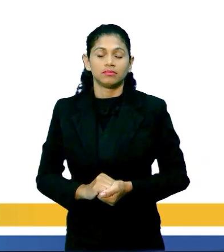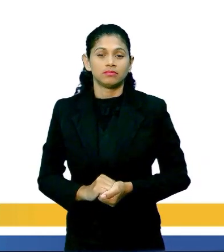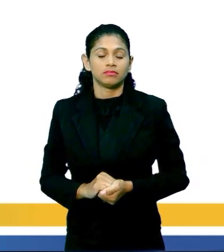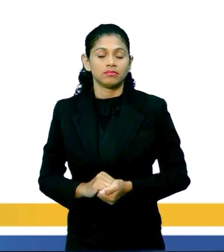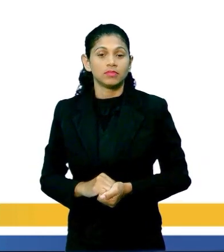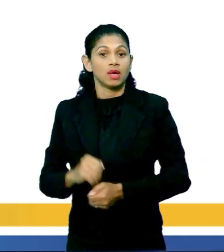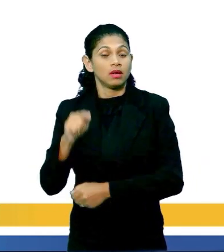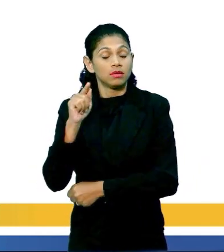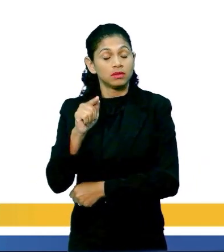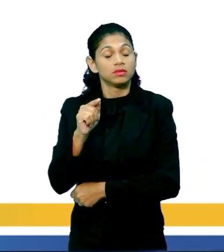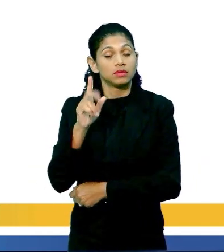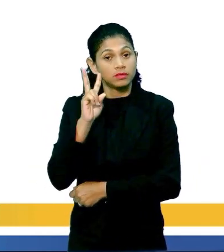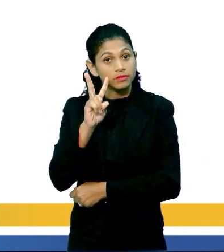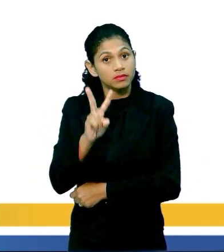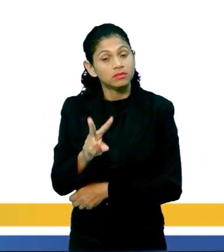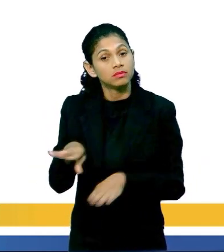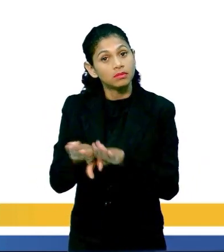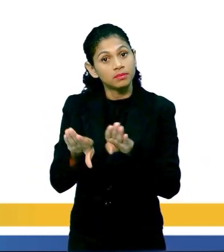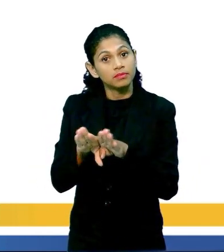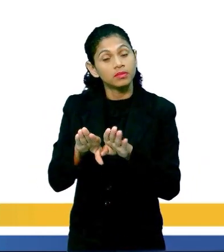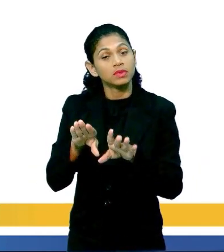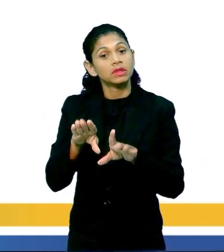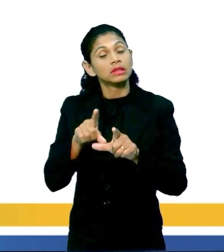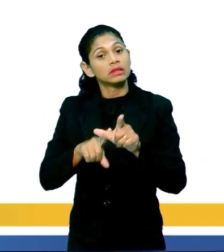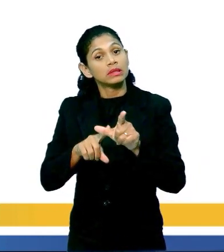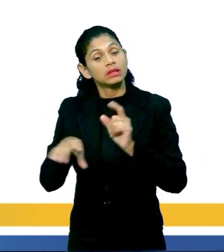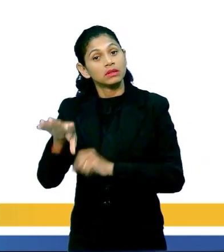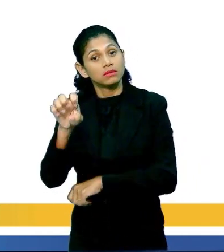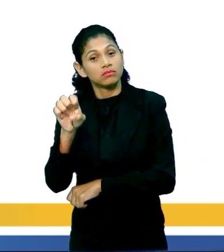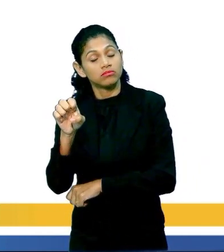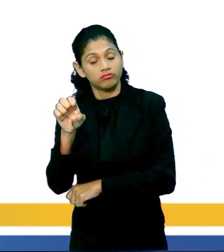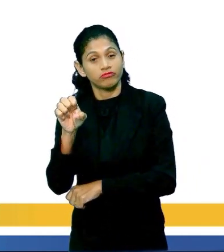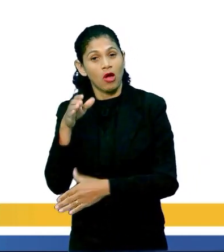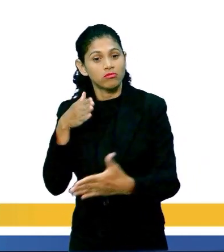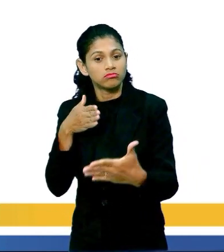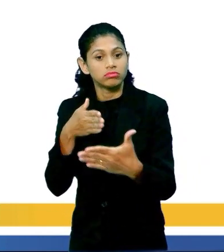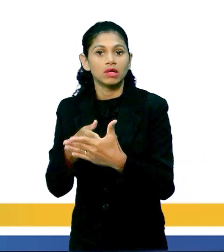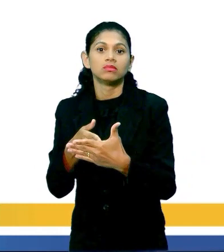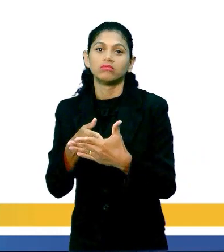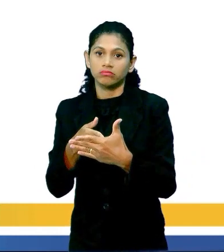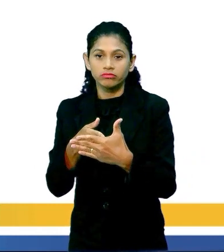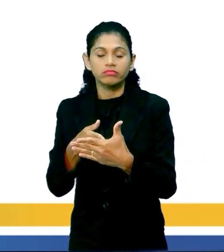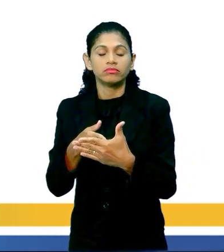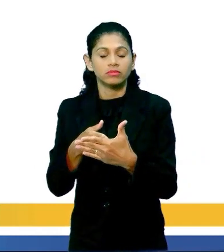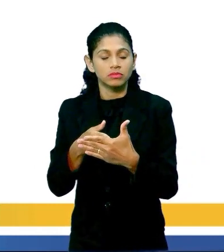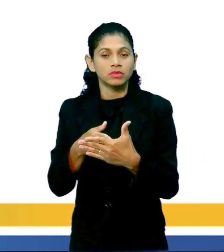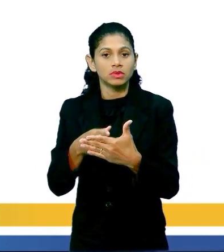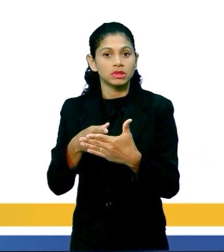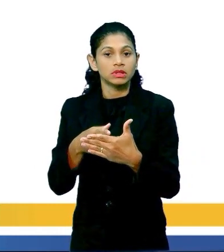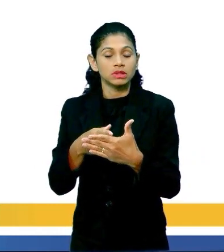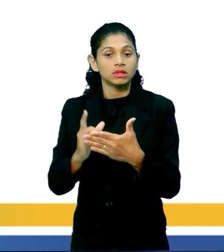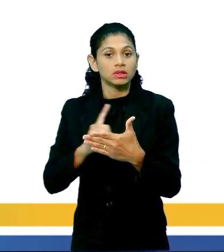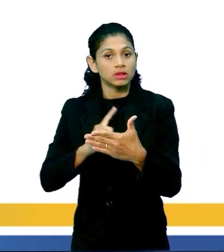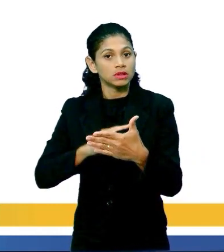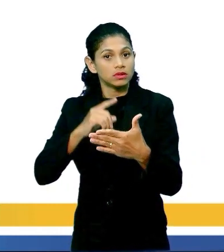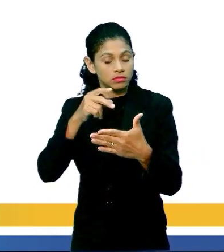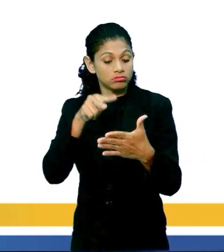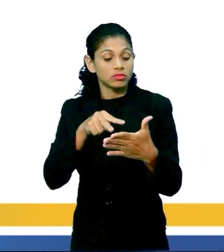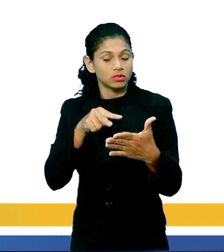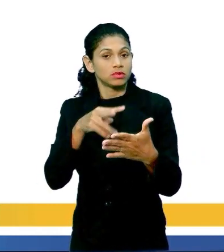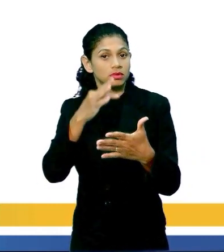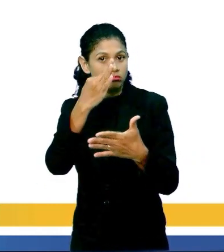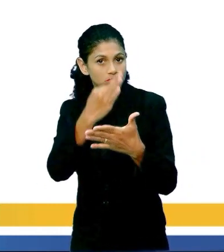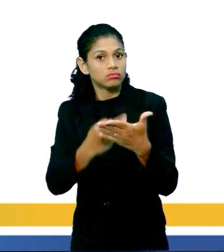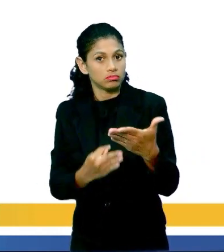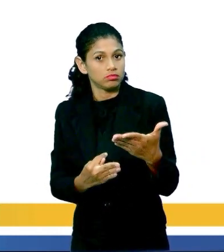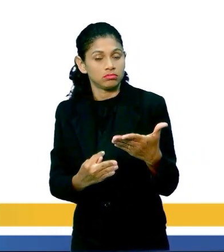E você vê também que a letra E vai contra o que diz o texto, ok? Que fala exatamente sobre